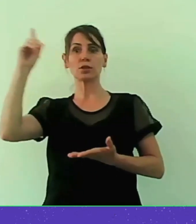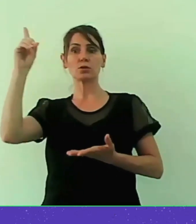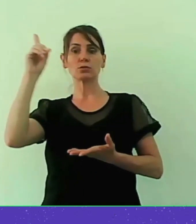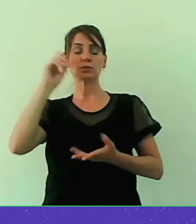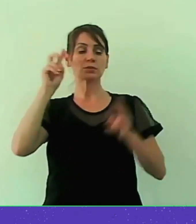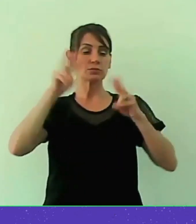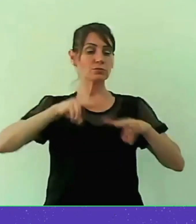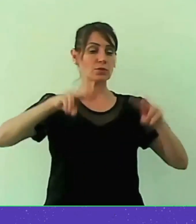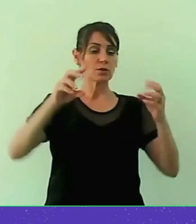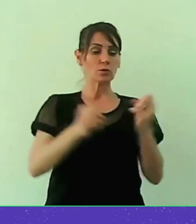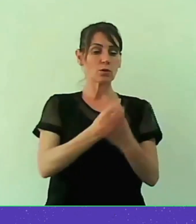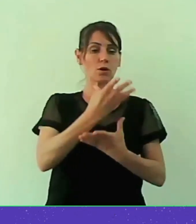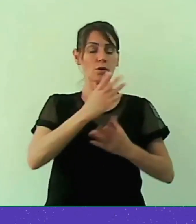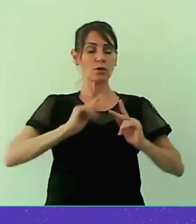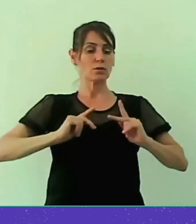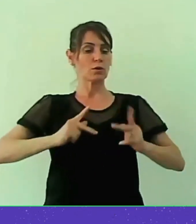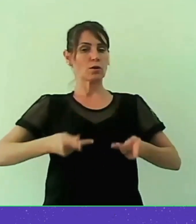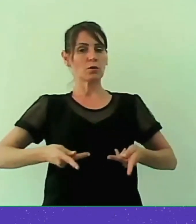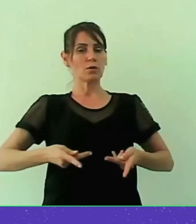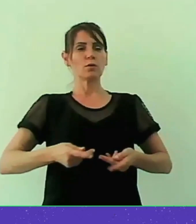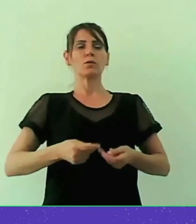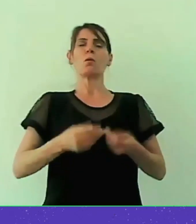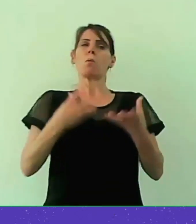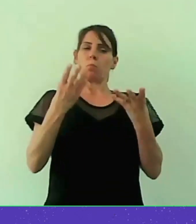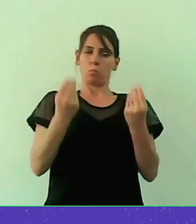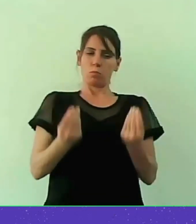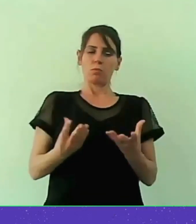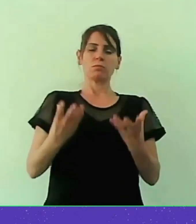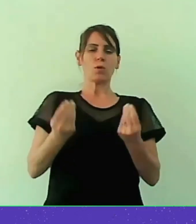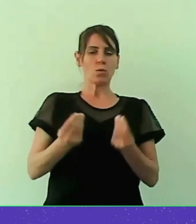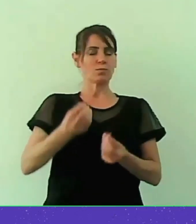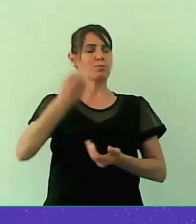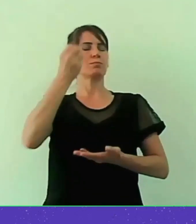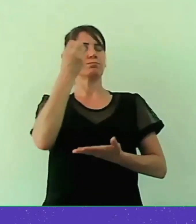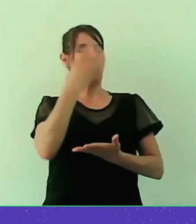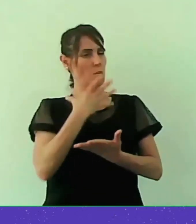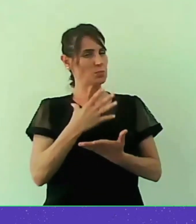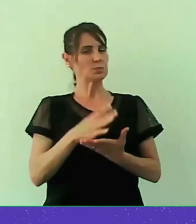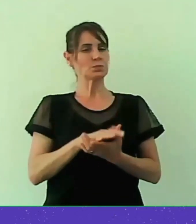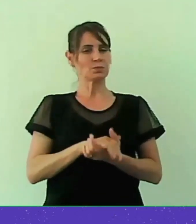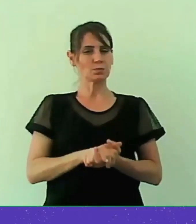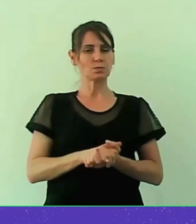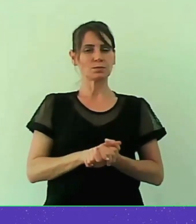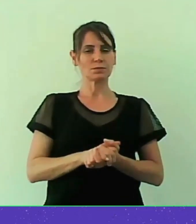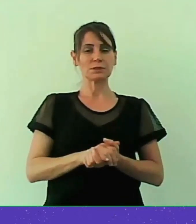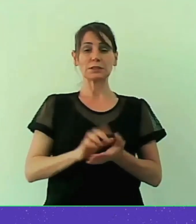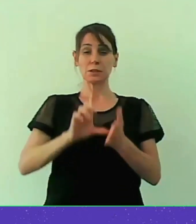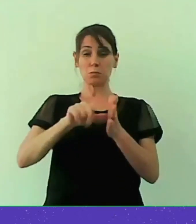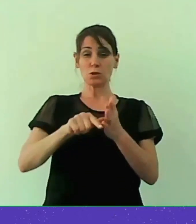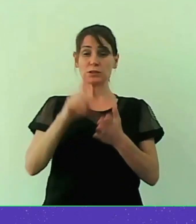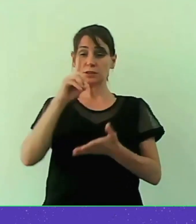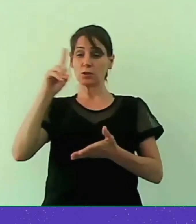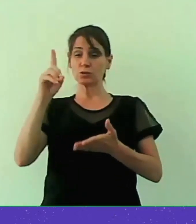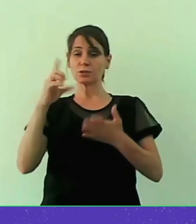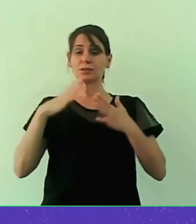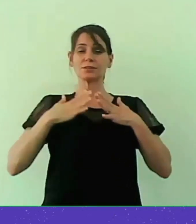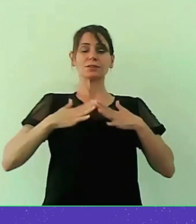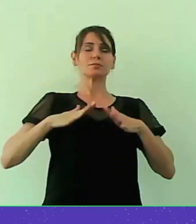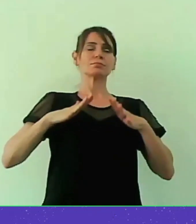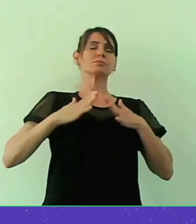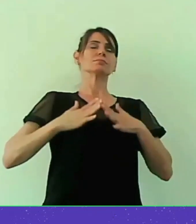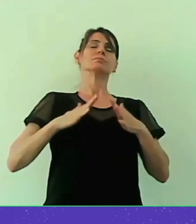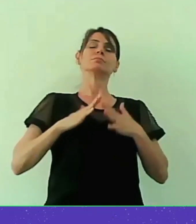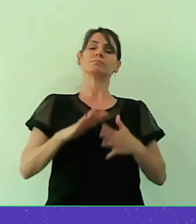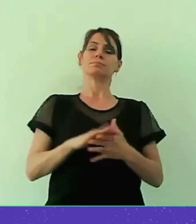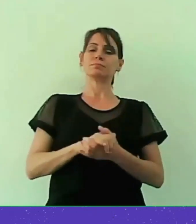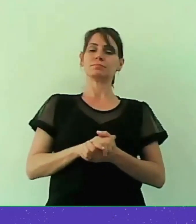completa, Ele disse: era muito bom. Ele descansou. Irmãos, o homem foi criado